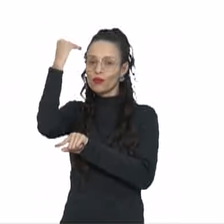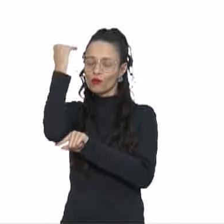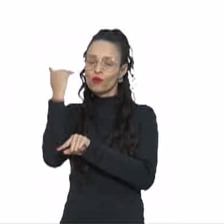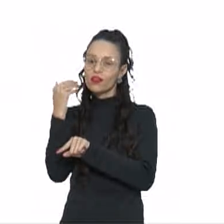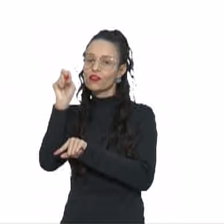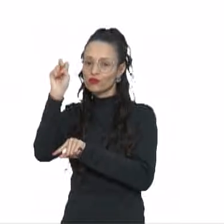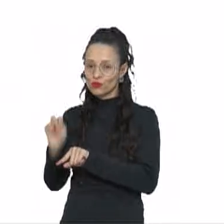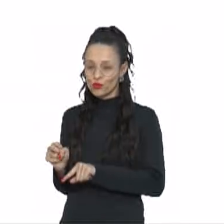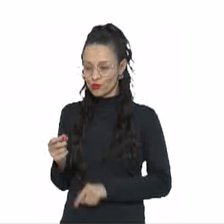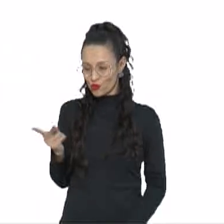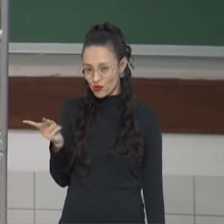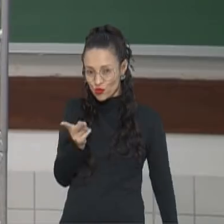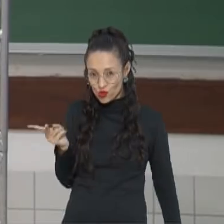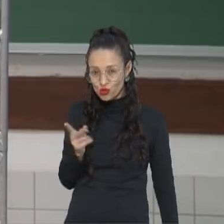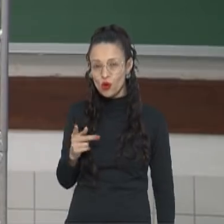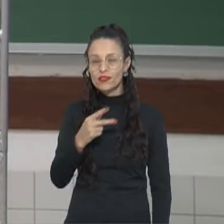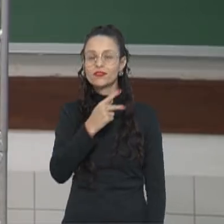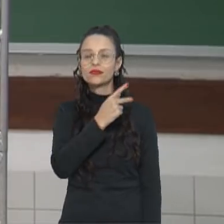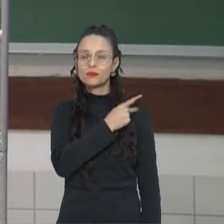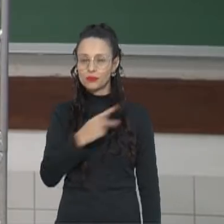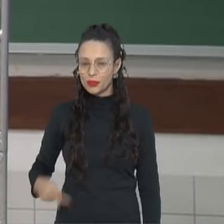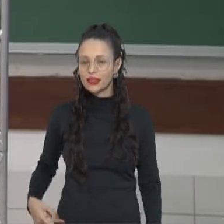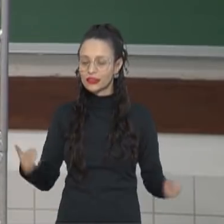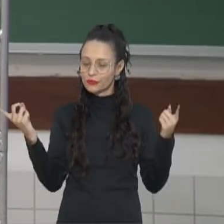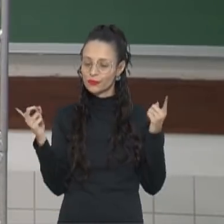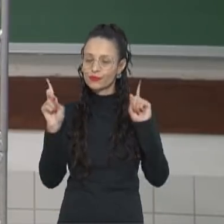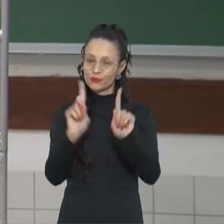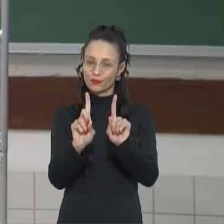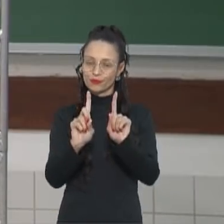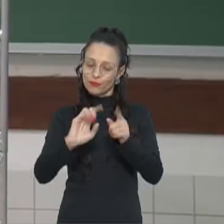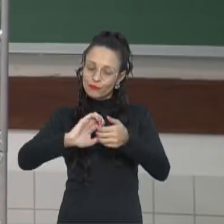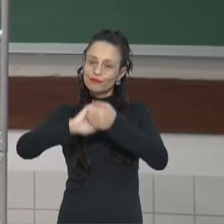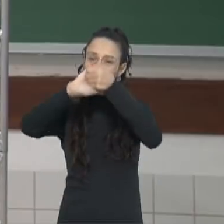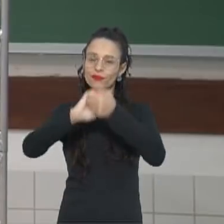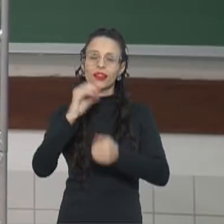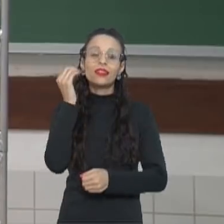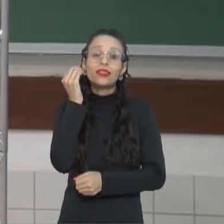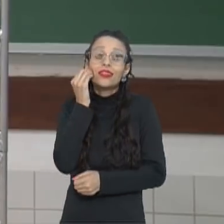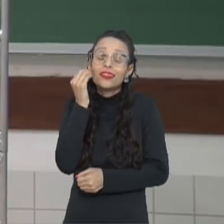Coreia do Sul. Então, uma tentativa de reaproximação, de